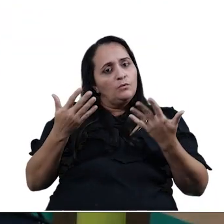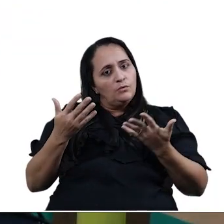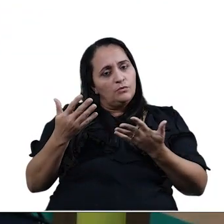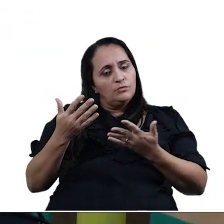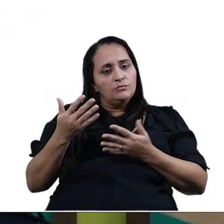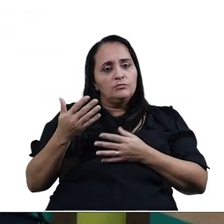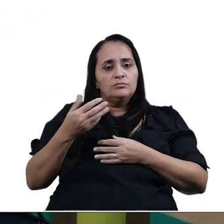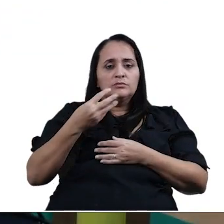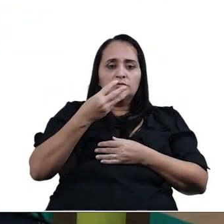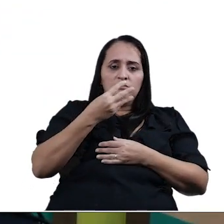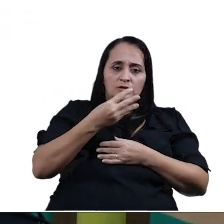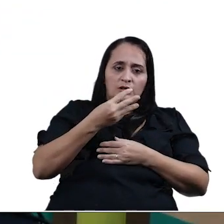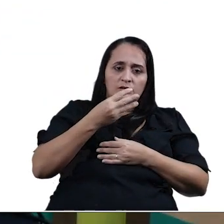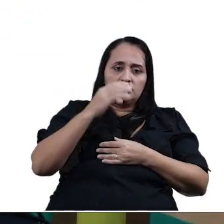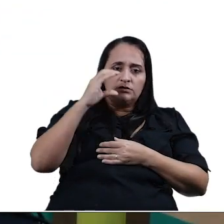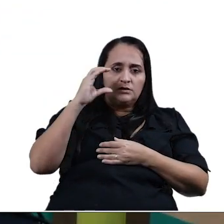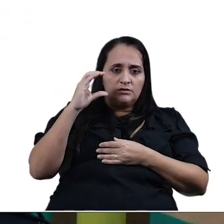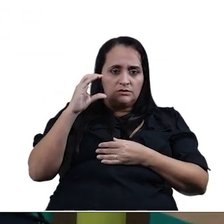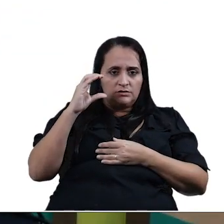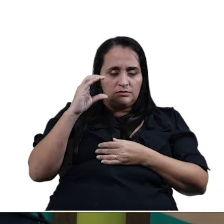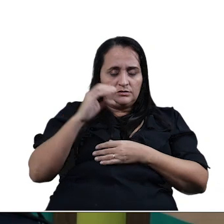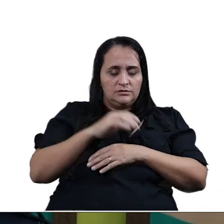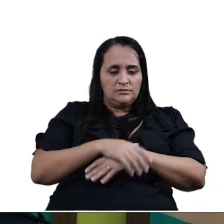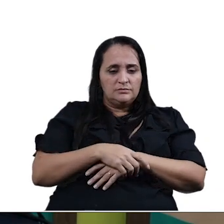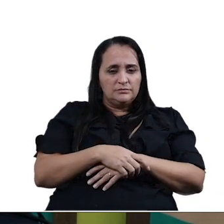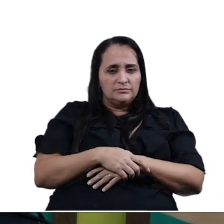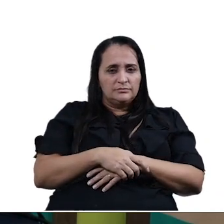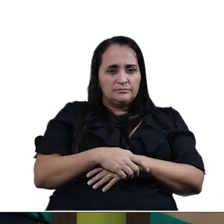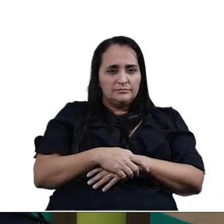3 centenas, ok?